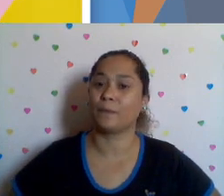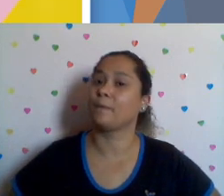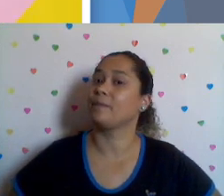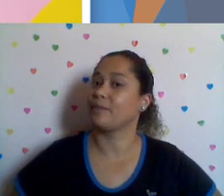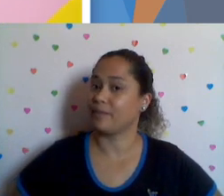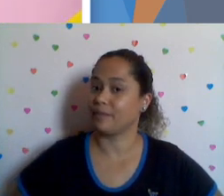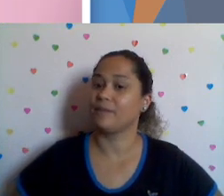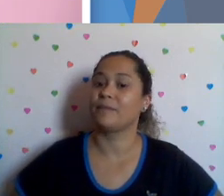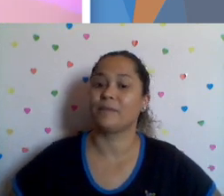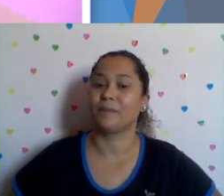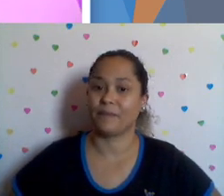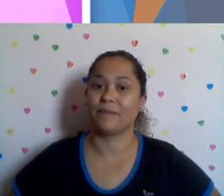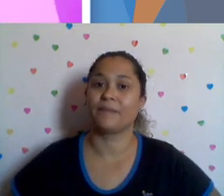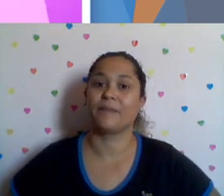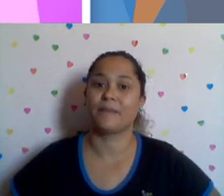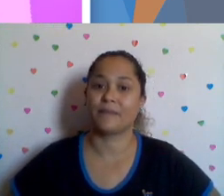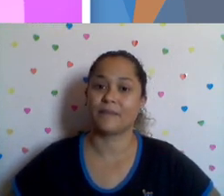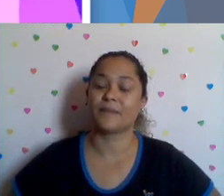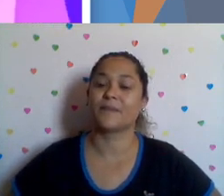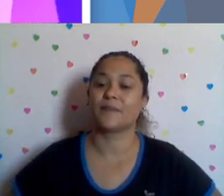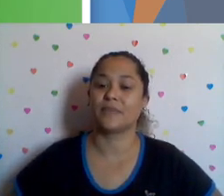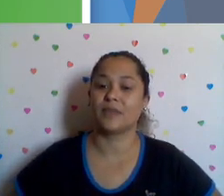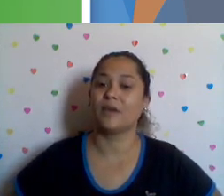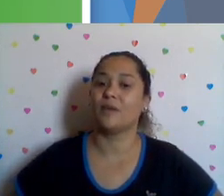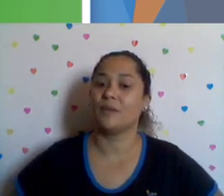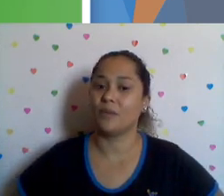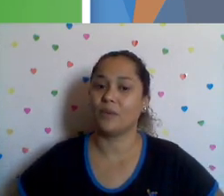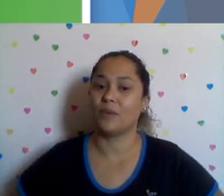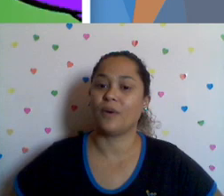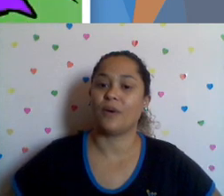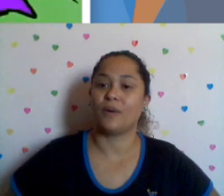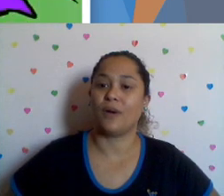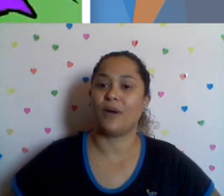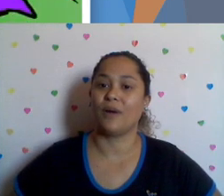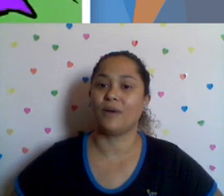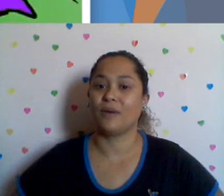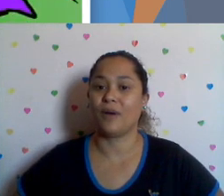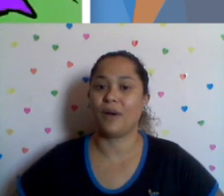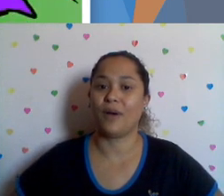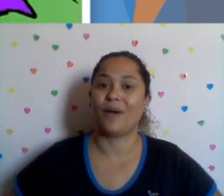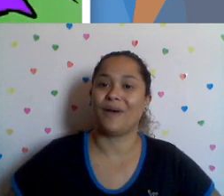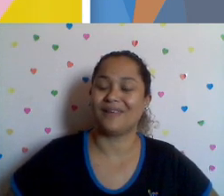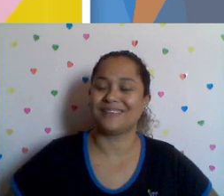E agora a galinha? Có, có.